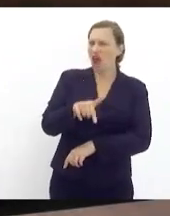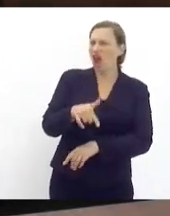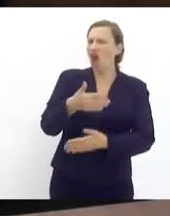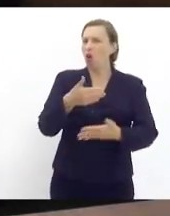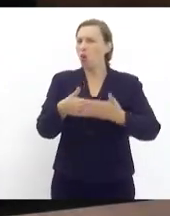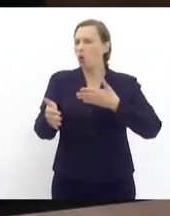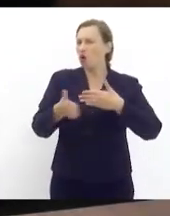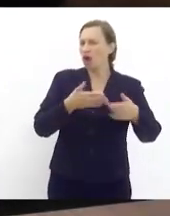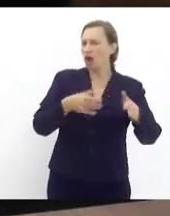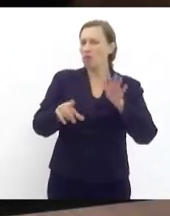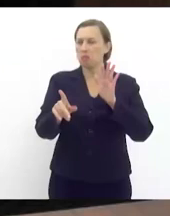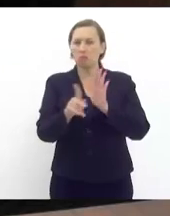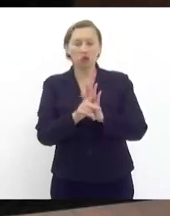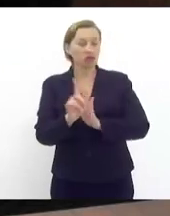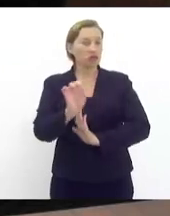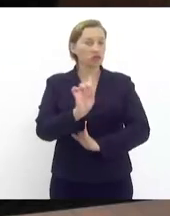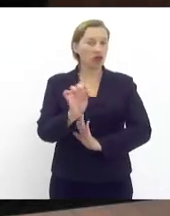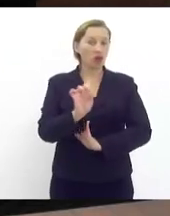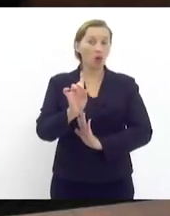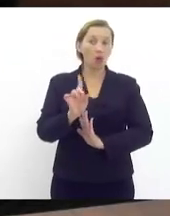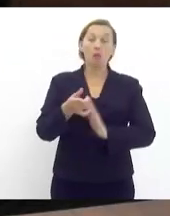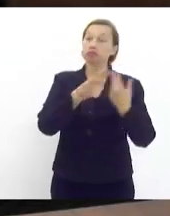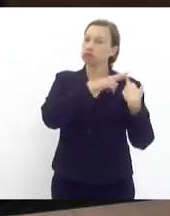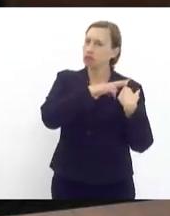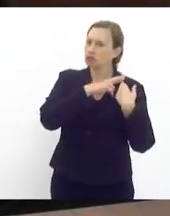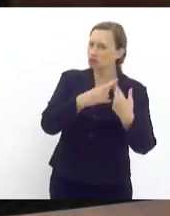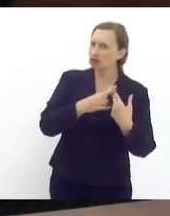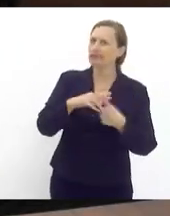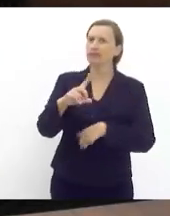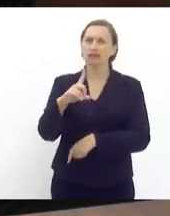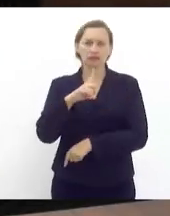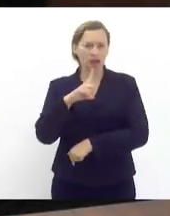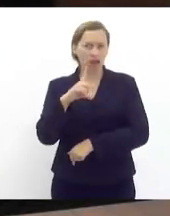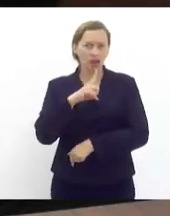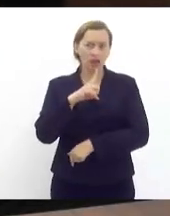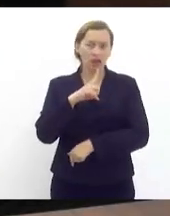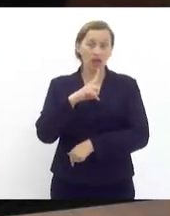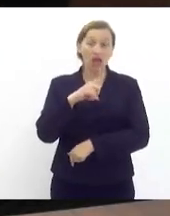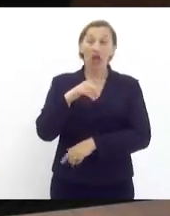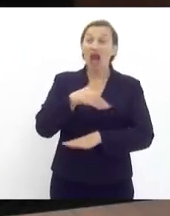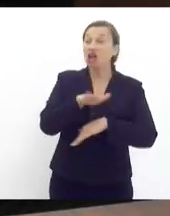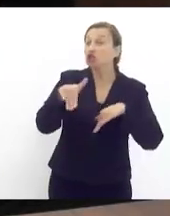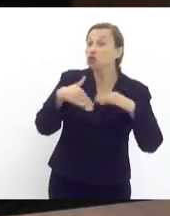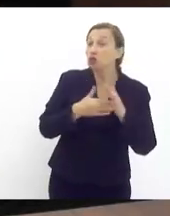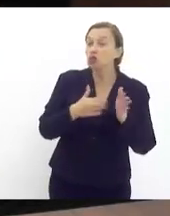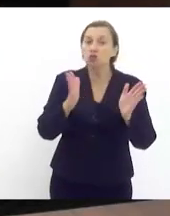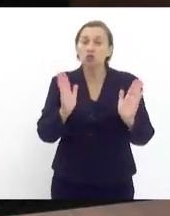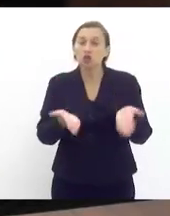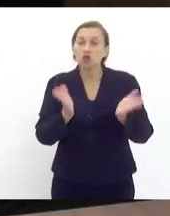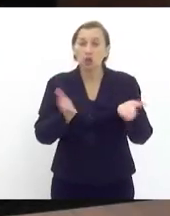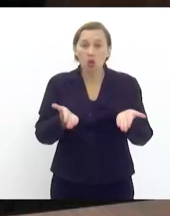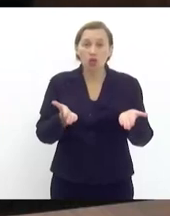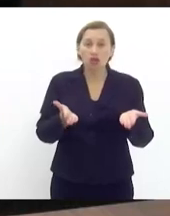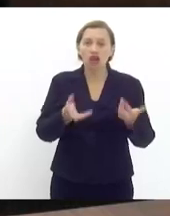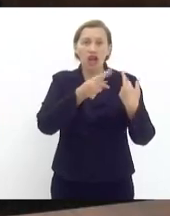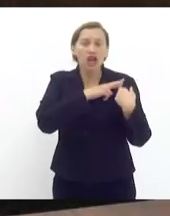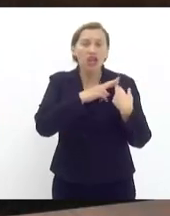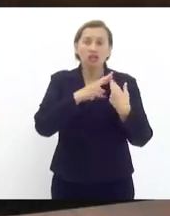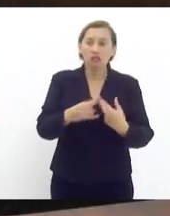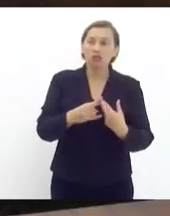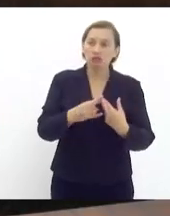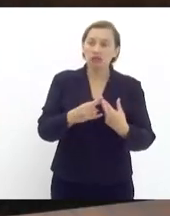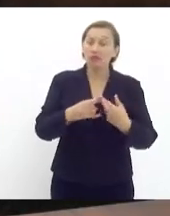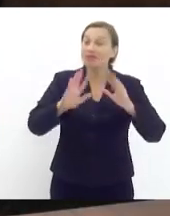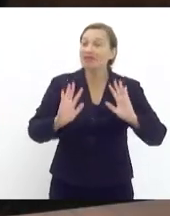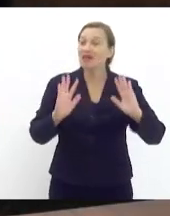é um projeto que também traz a responsabilidade e responsabilidade aqueles e aquelas que hoje são os responsáveis por